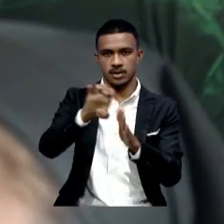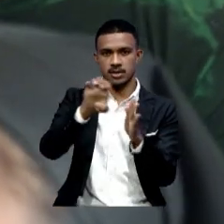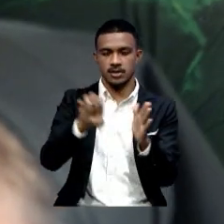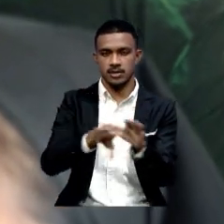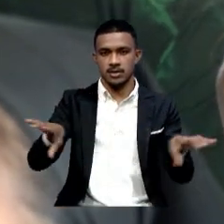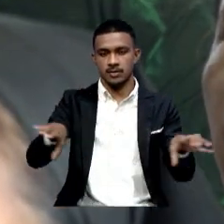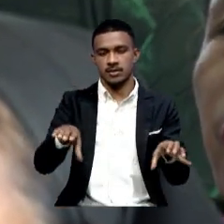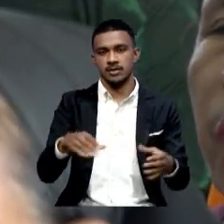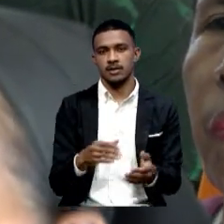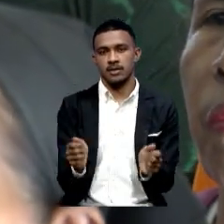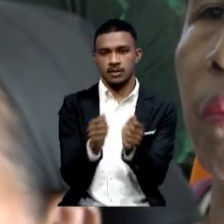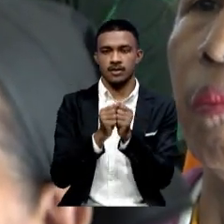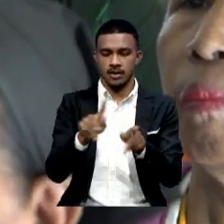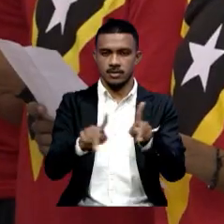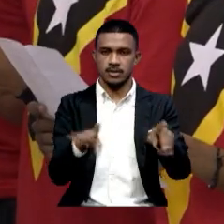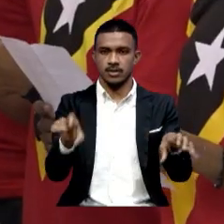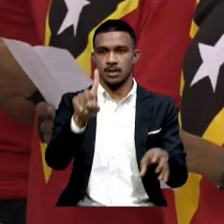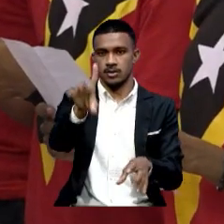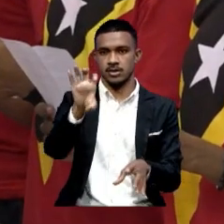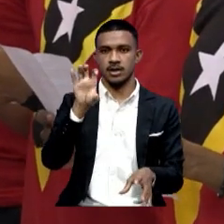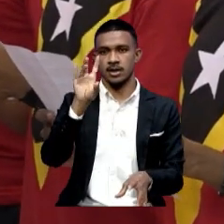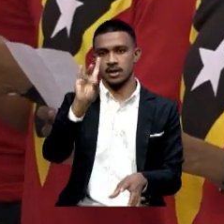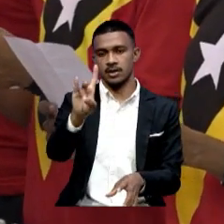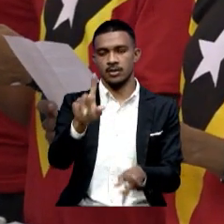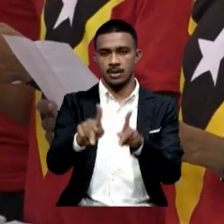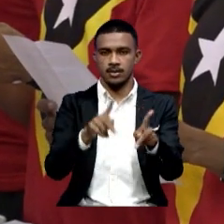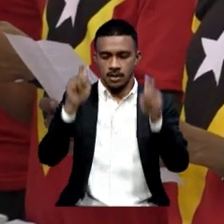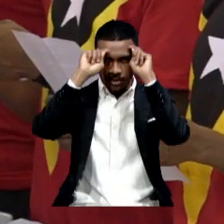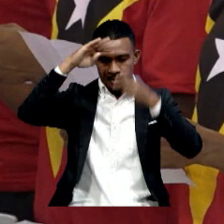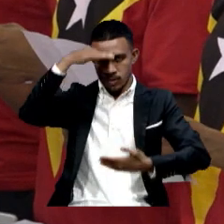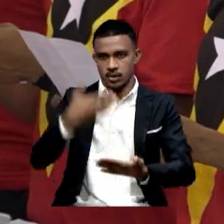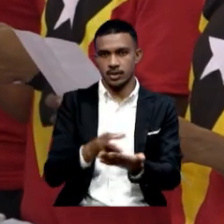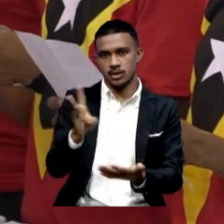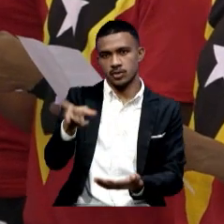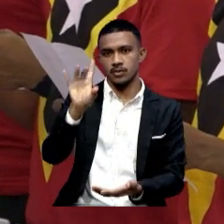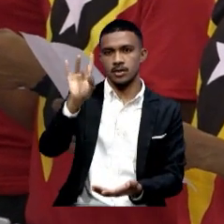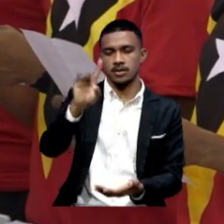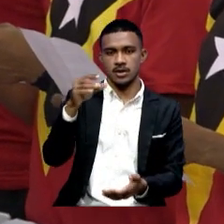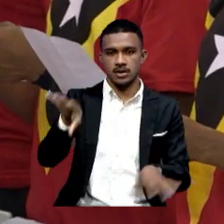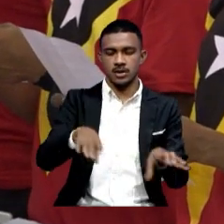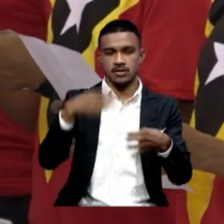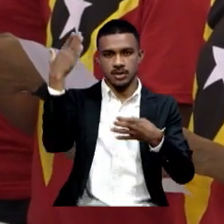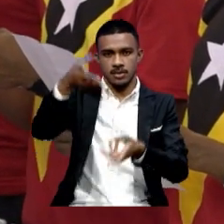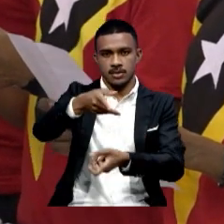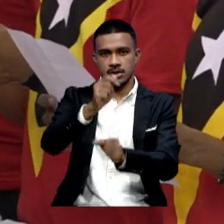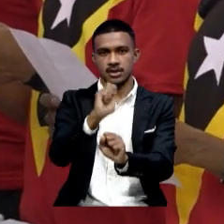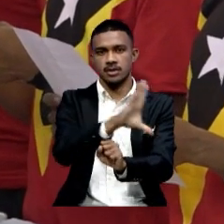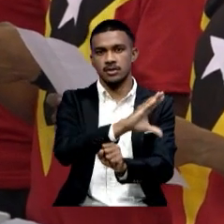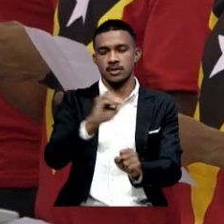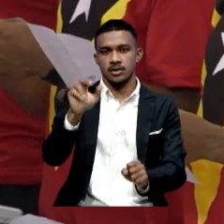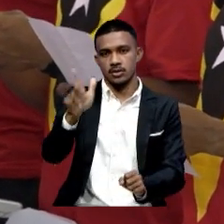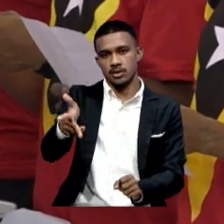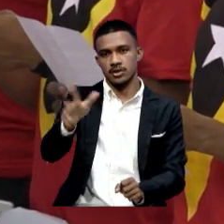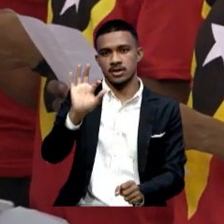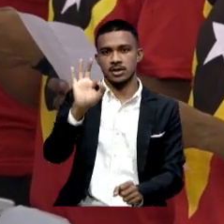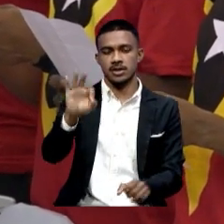Emprego. Entre trabalhador atos ida hitu ne, trabalhador timoruang ne nur singualu se serviço iha are pescas, no tolu nur